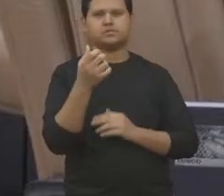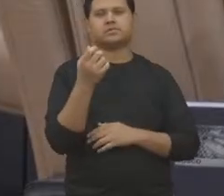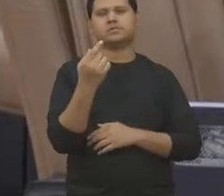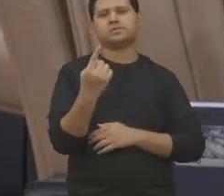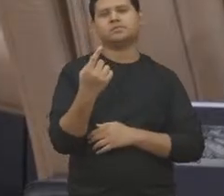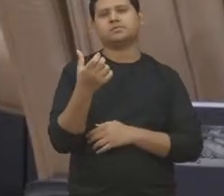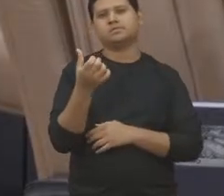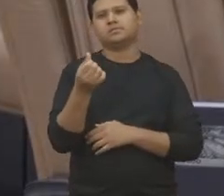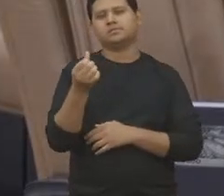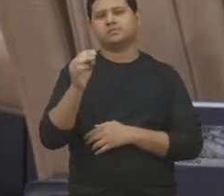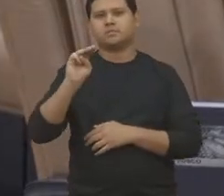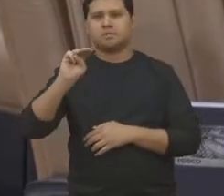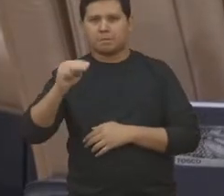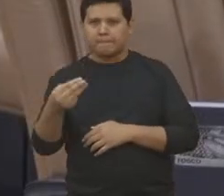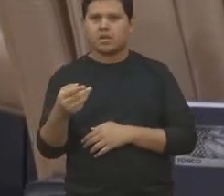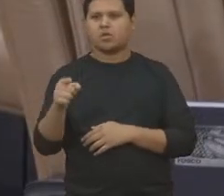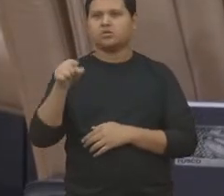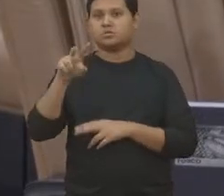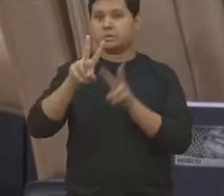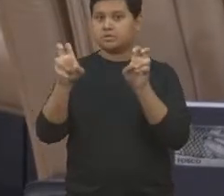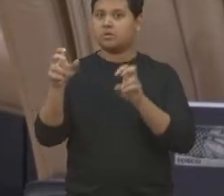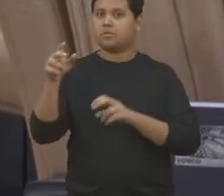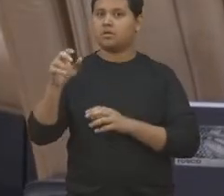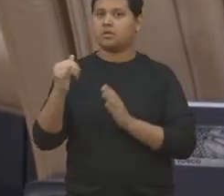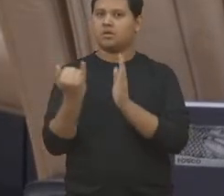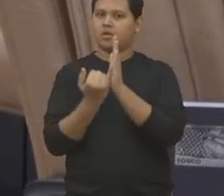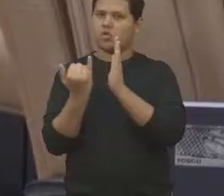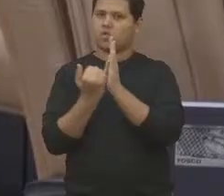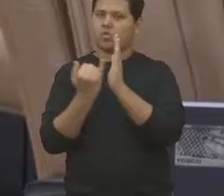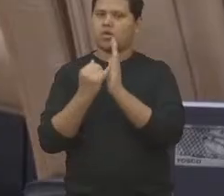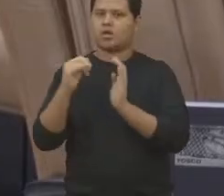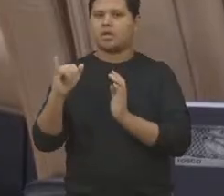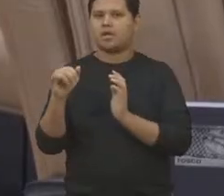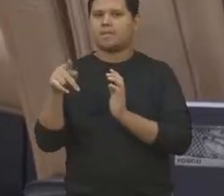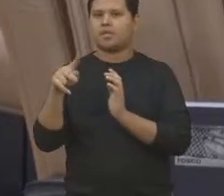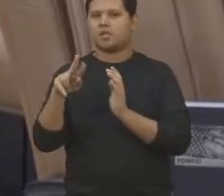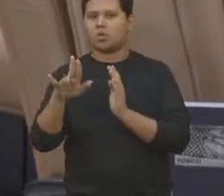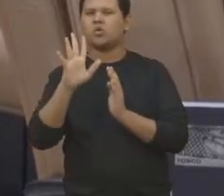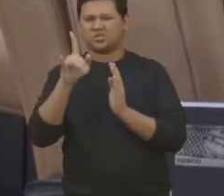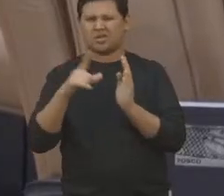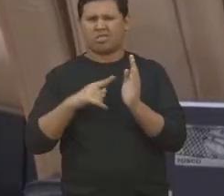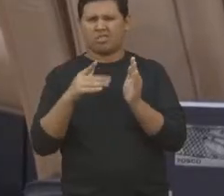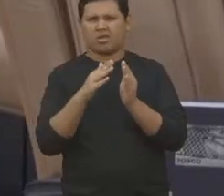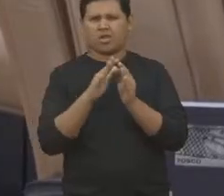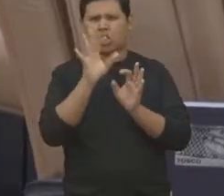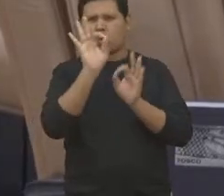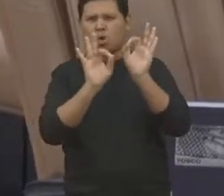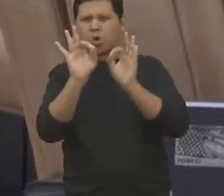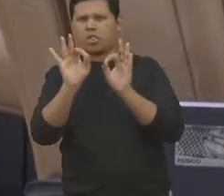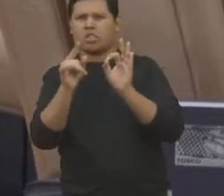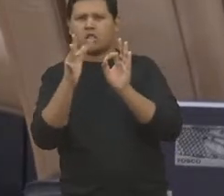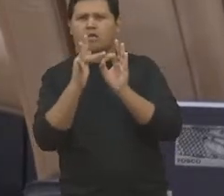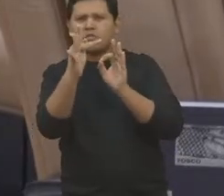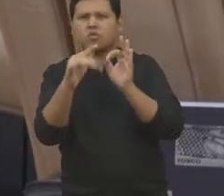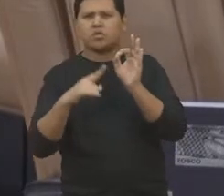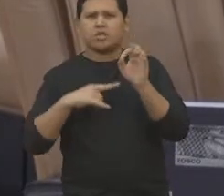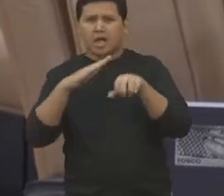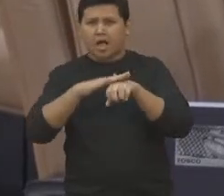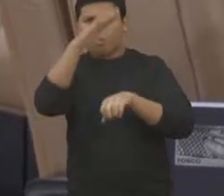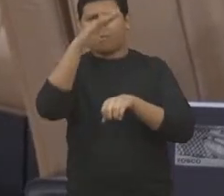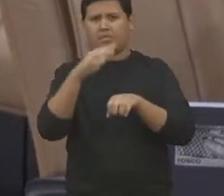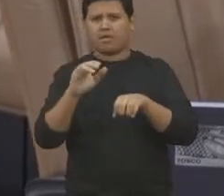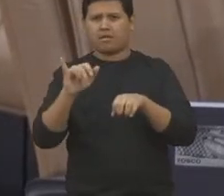66.166.000 para o IPTU, um dos primeiros slides que você passou. Nessa previsão, vocês já consideram algum aumento do IPTU ou não?